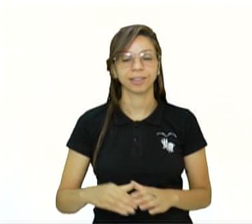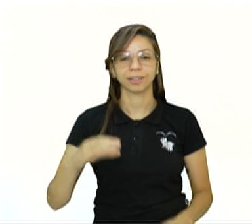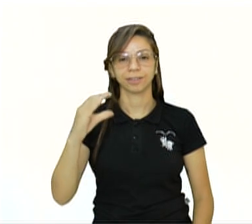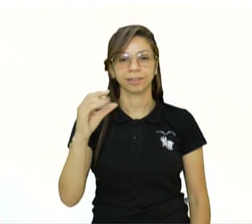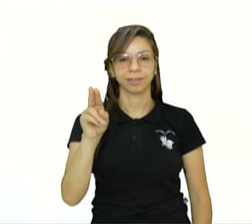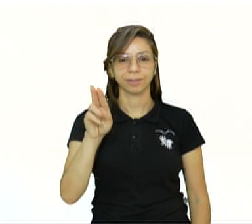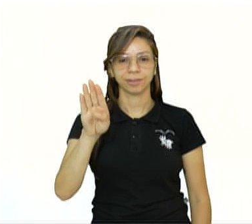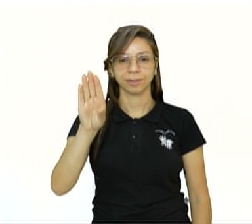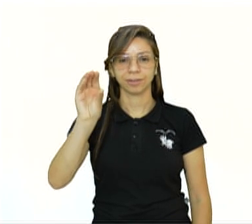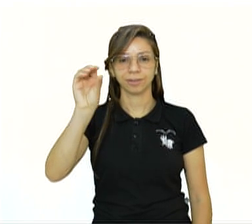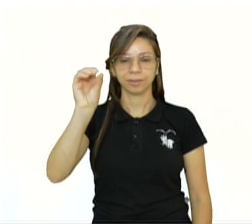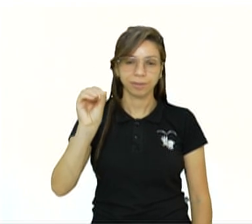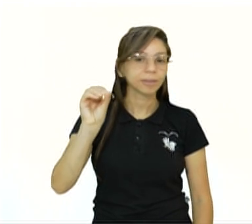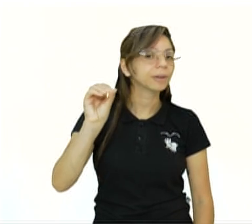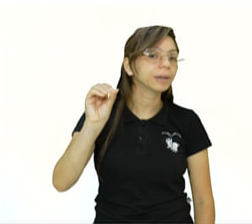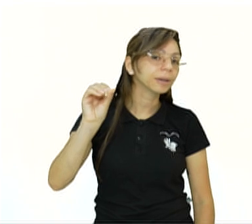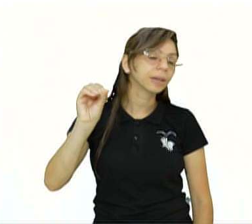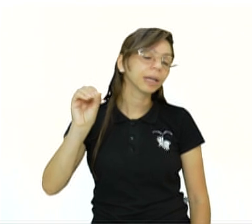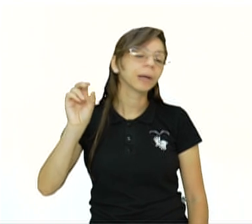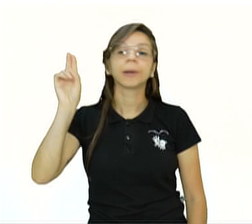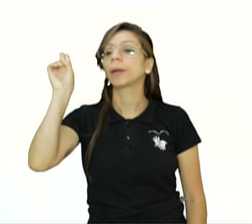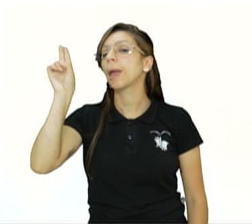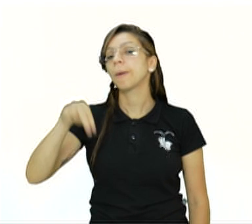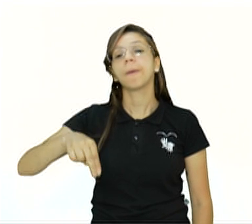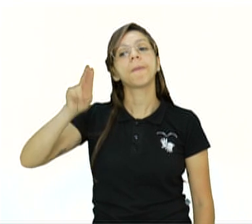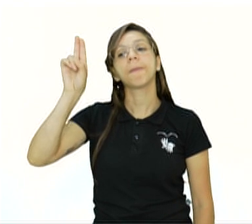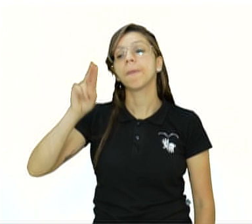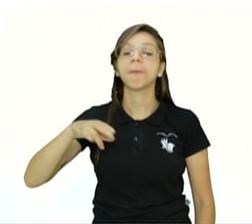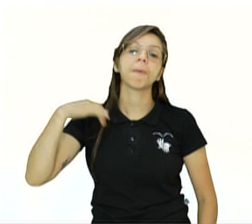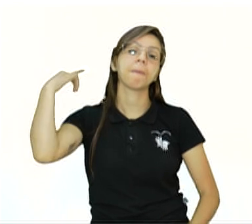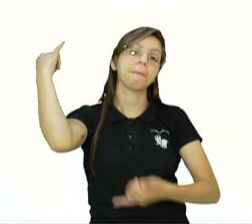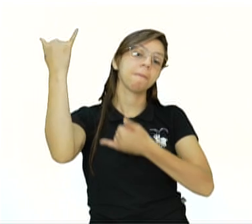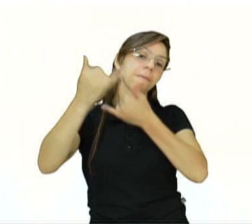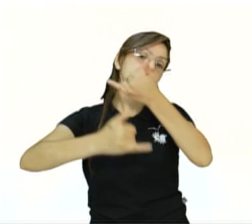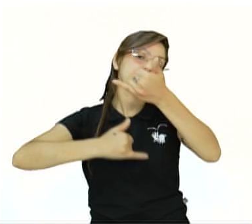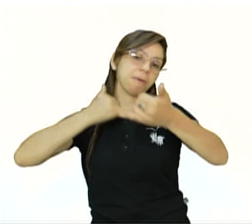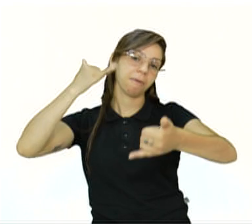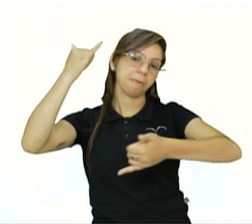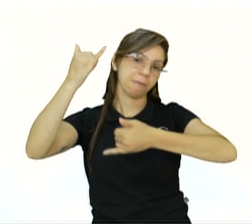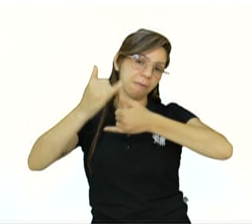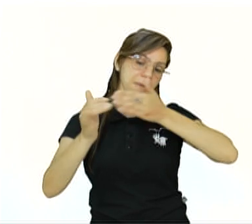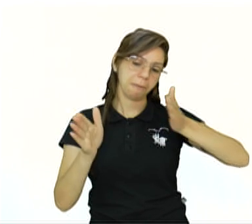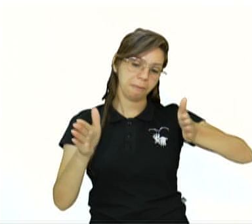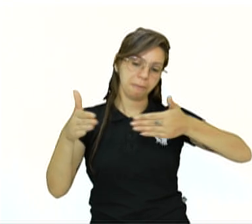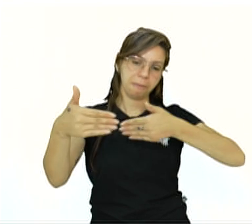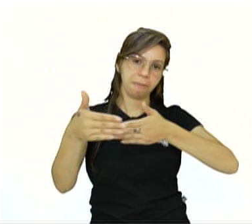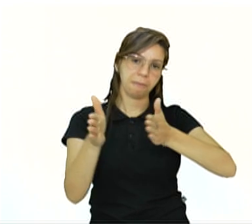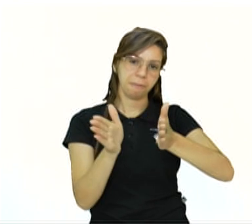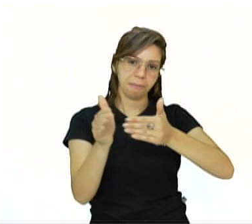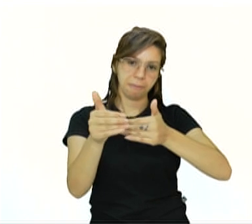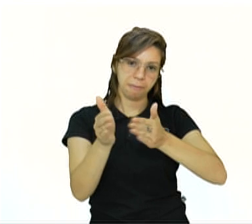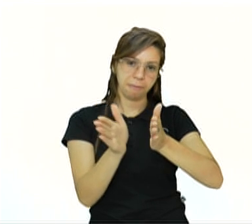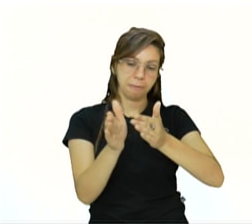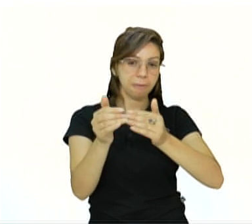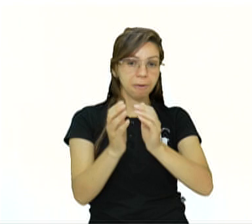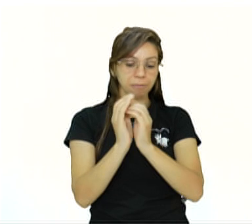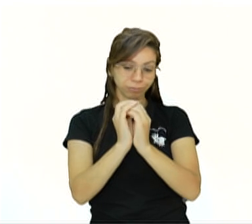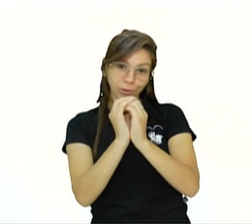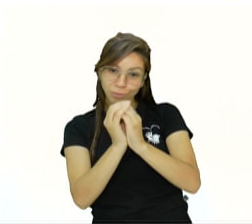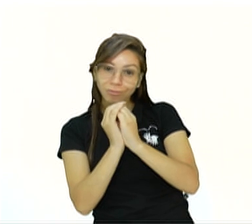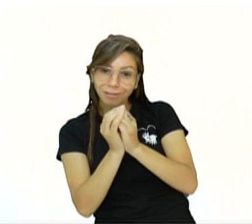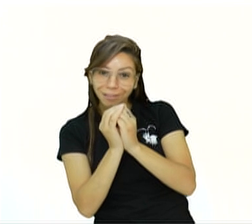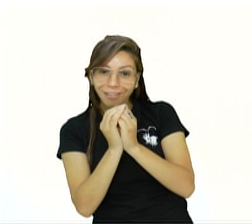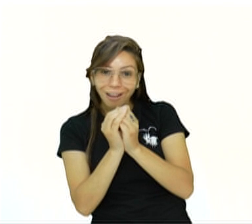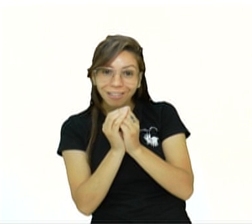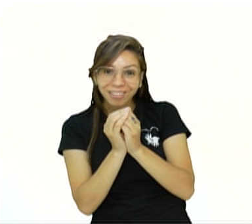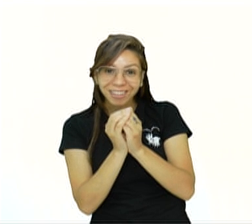o cubo. Quem nunca brincou com o cubo? Cubo? Sim, o dado, aqueles